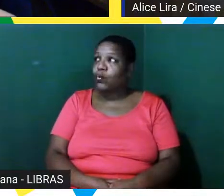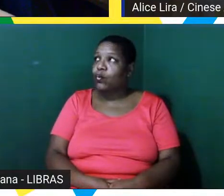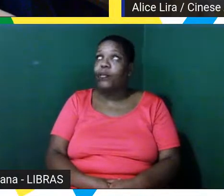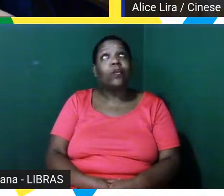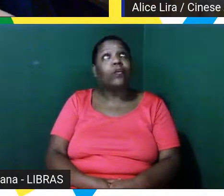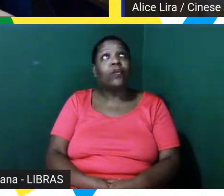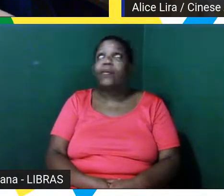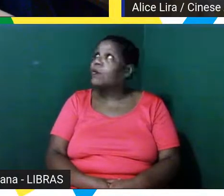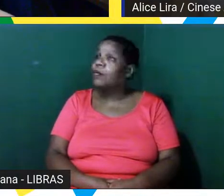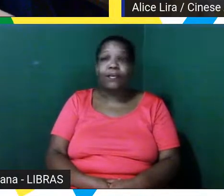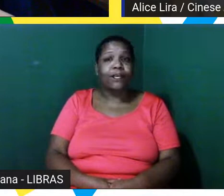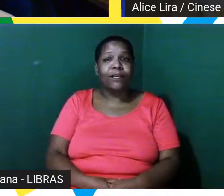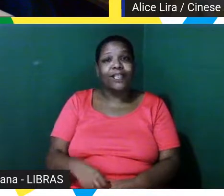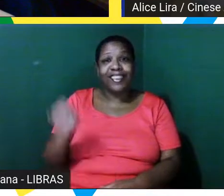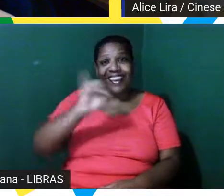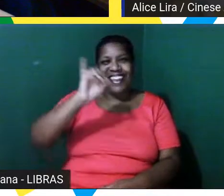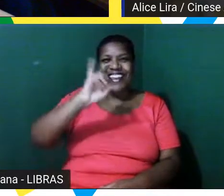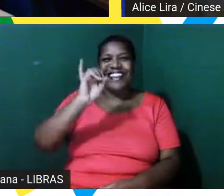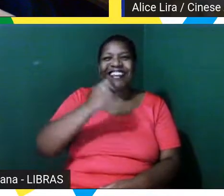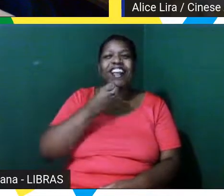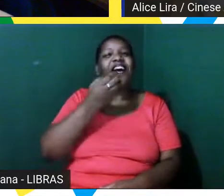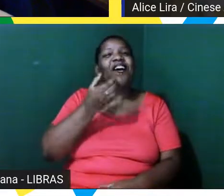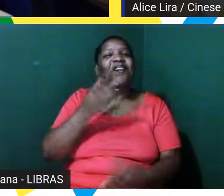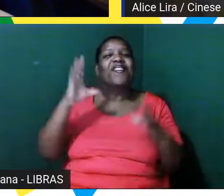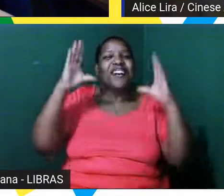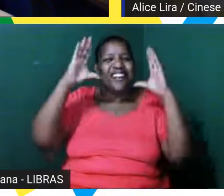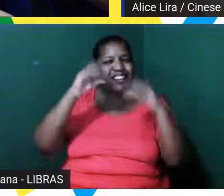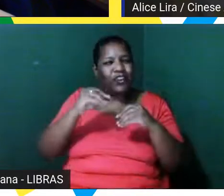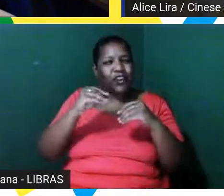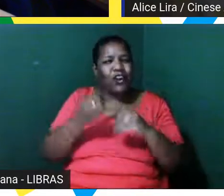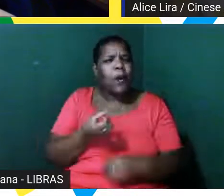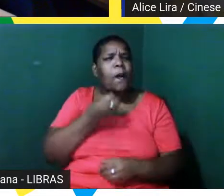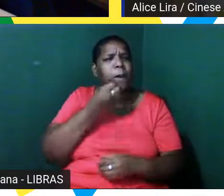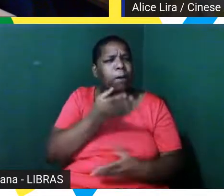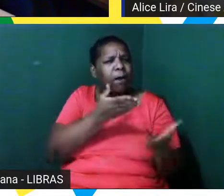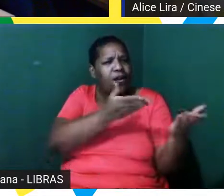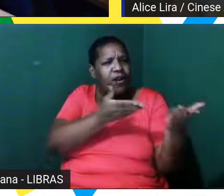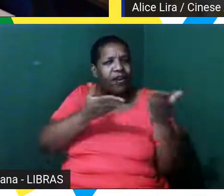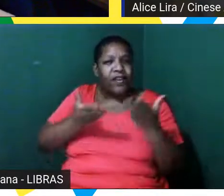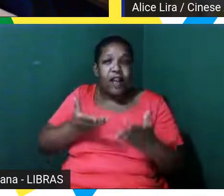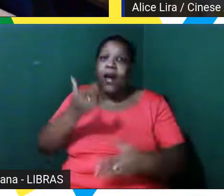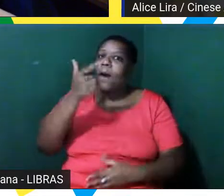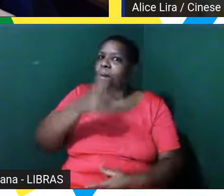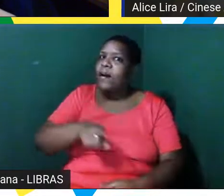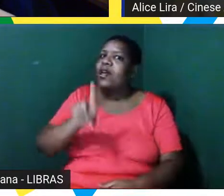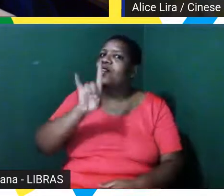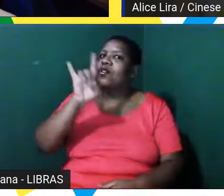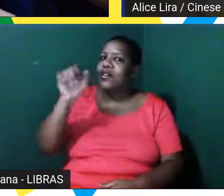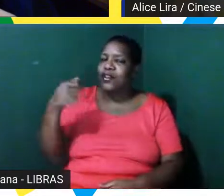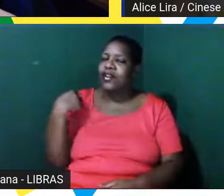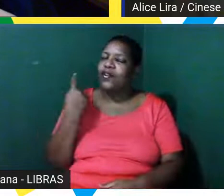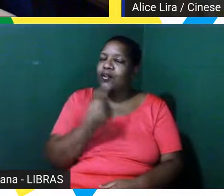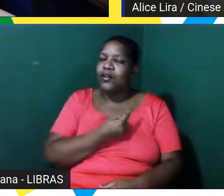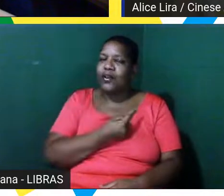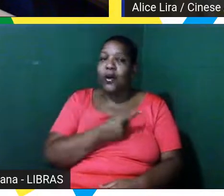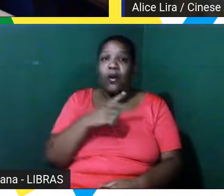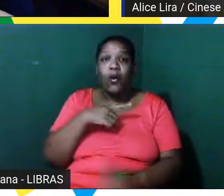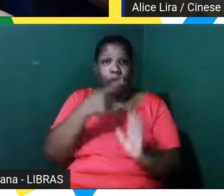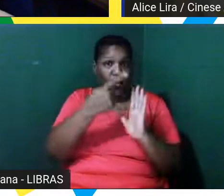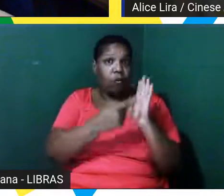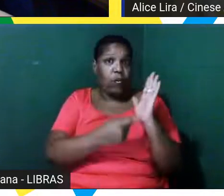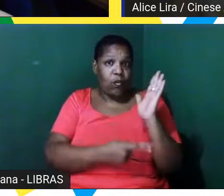oi oi oi boa noite boas vindas a mais um dia aqui no nosso projeto